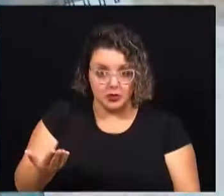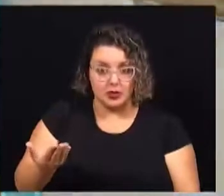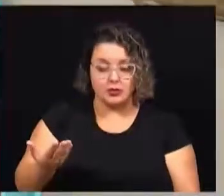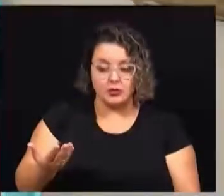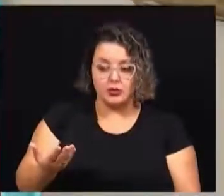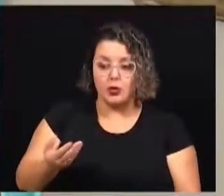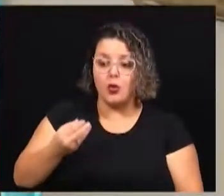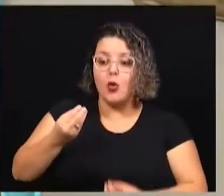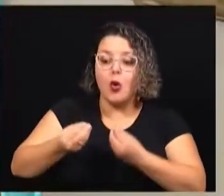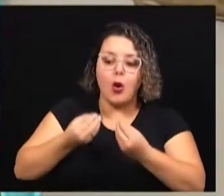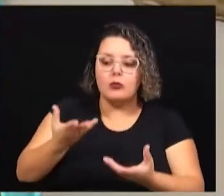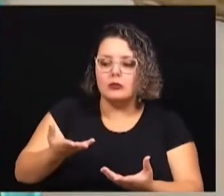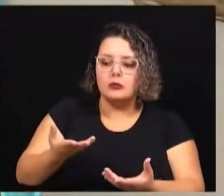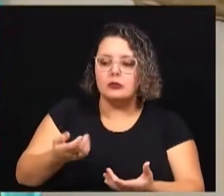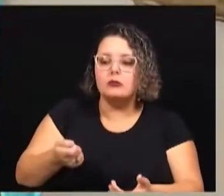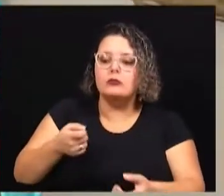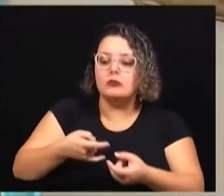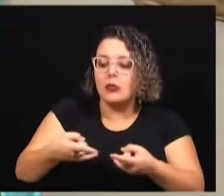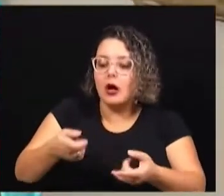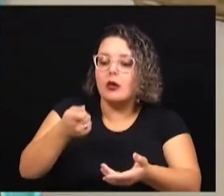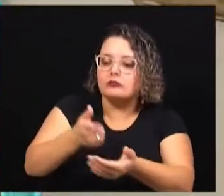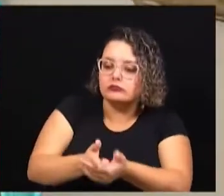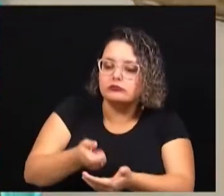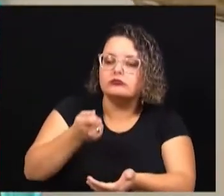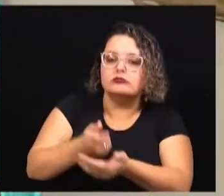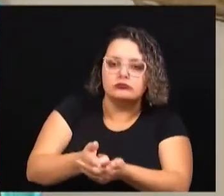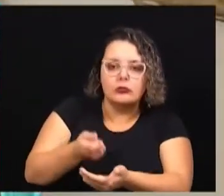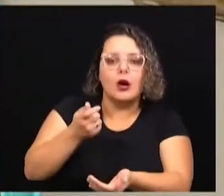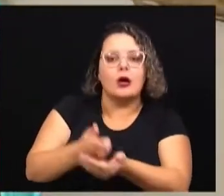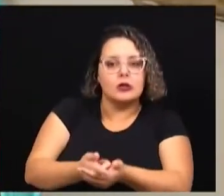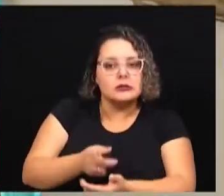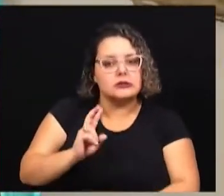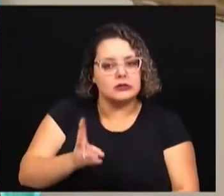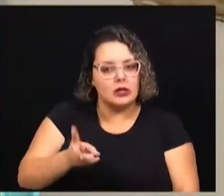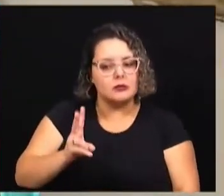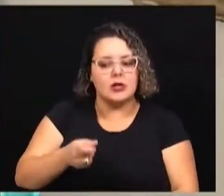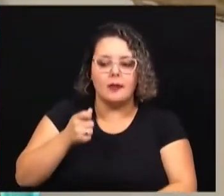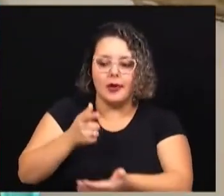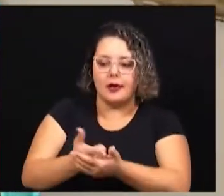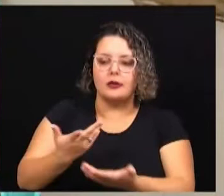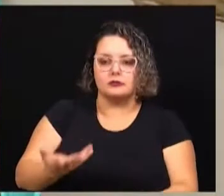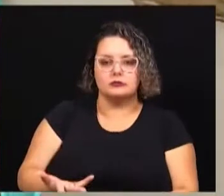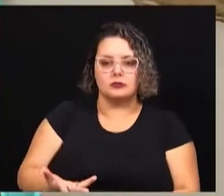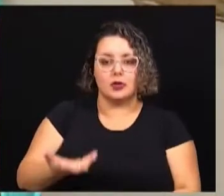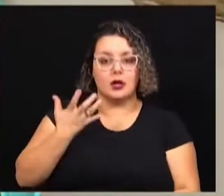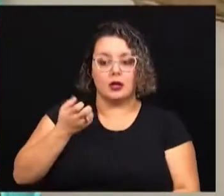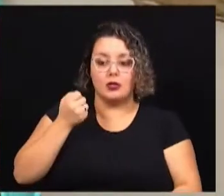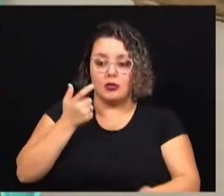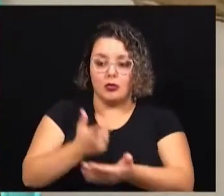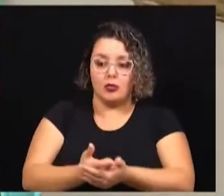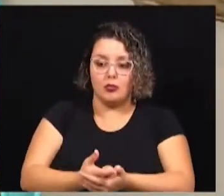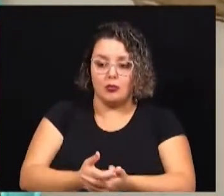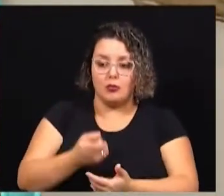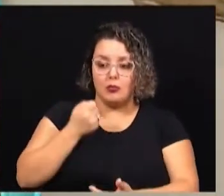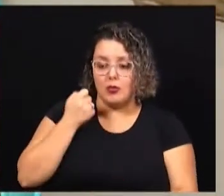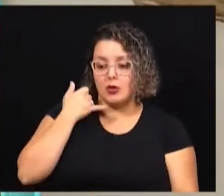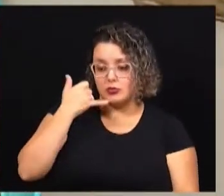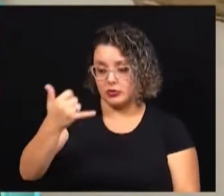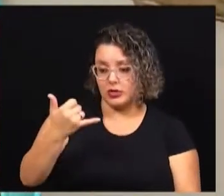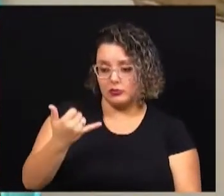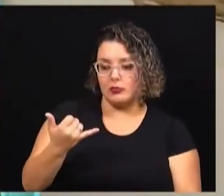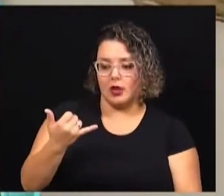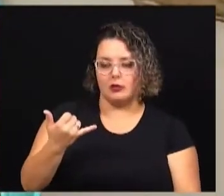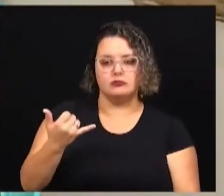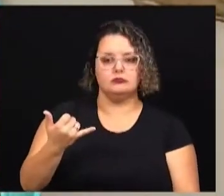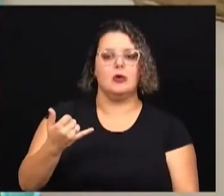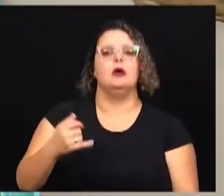certa forma, de que seria como se fosse uma conta que também você tem a pagar todo mês, né? Você, vamos dizer assim, eu quero comprar um celular X, então eu vou